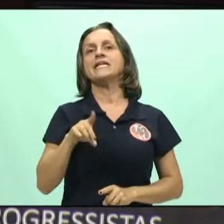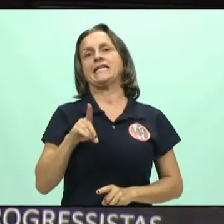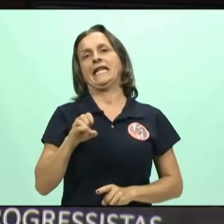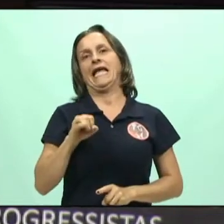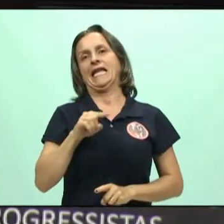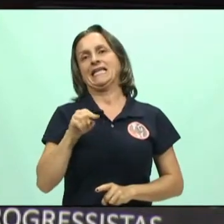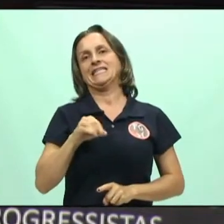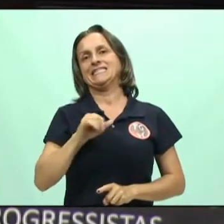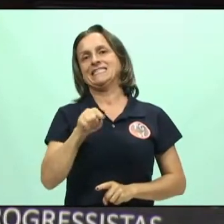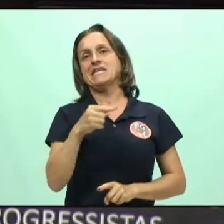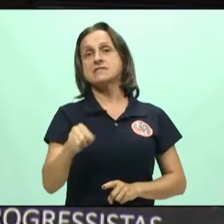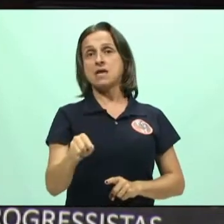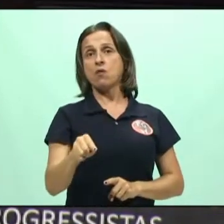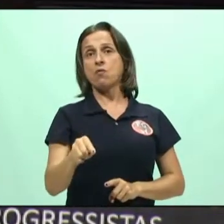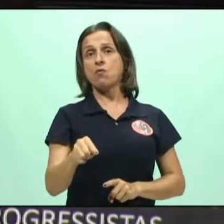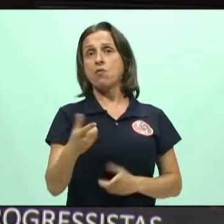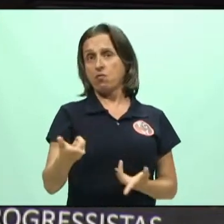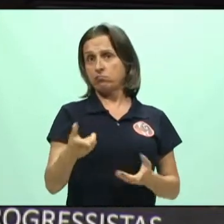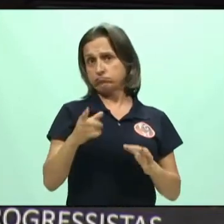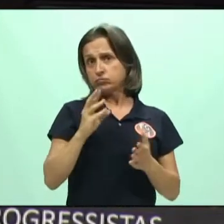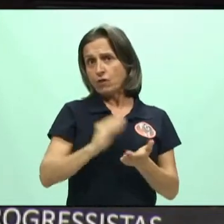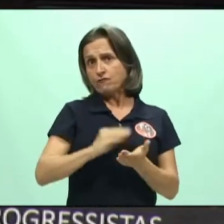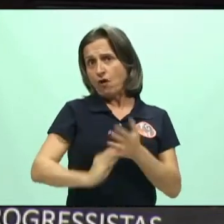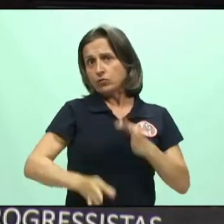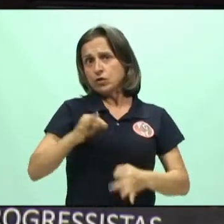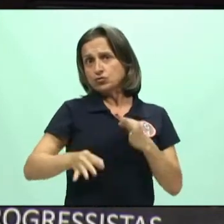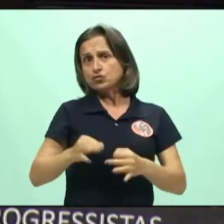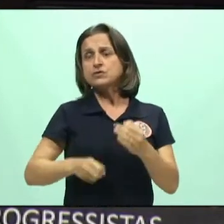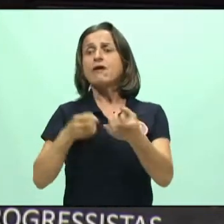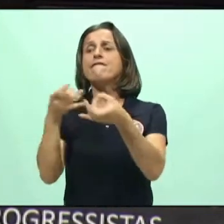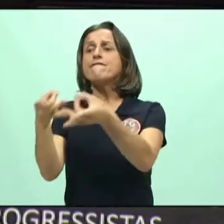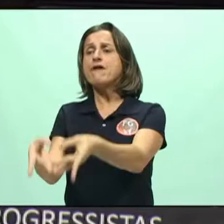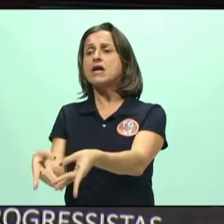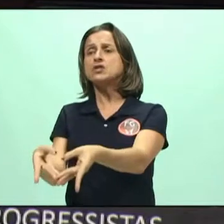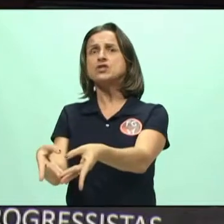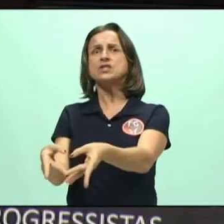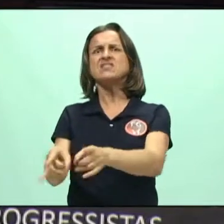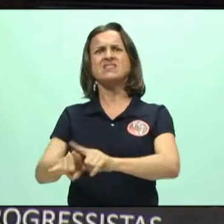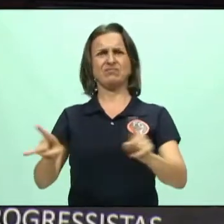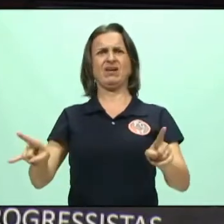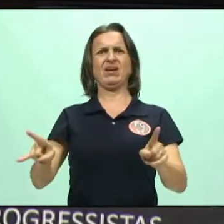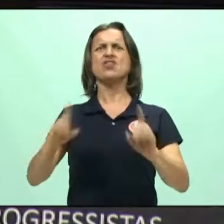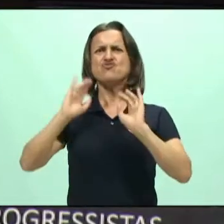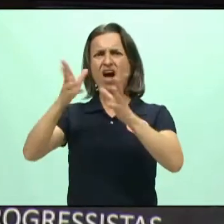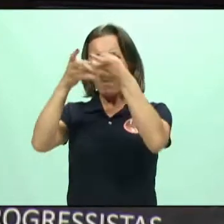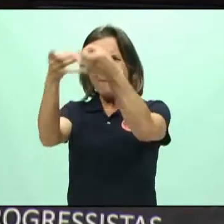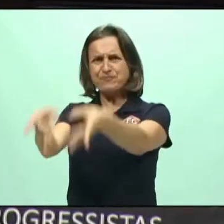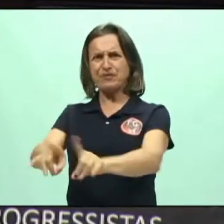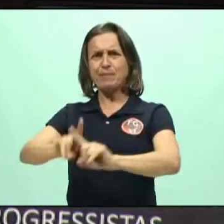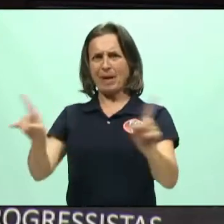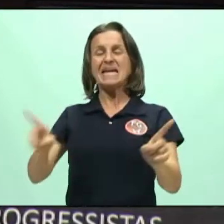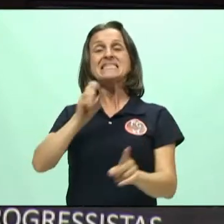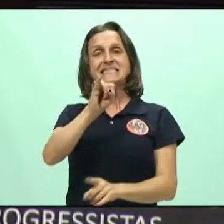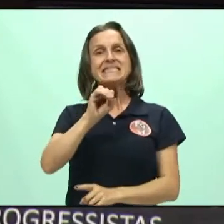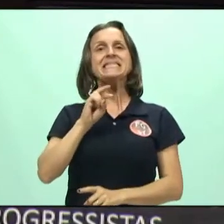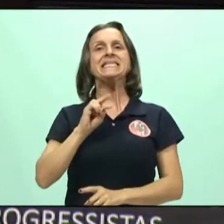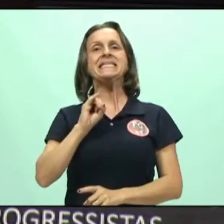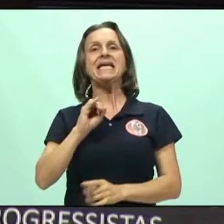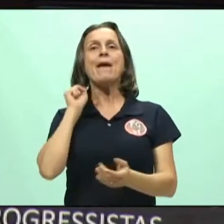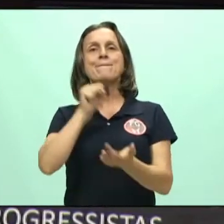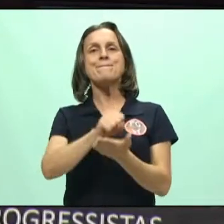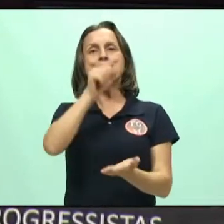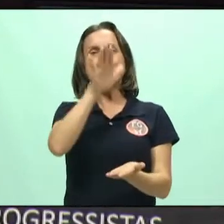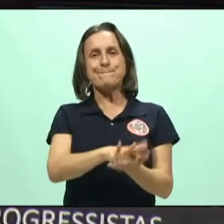o cidadão vendeu o imóvel e ainda recebe a indenização o que que iria acontecer Provavelmente em algumas Em algumas situações